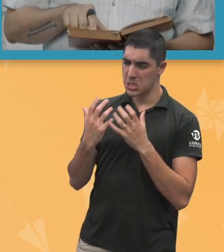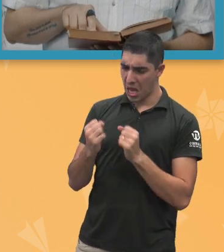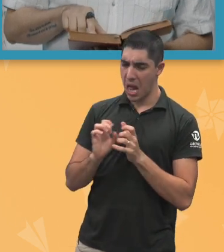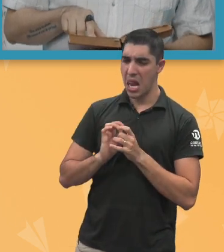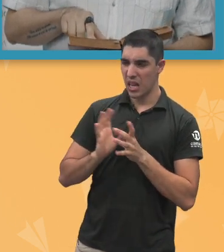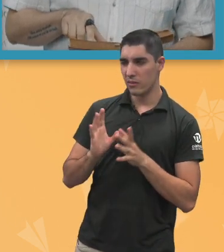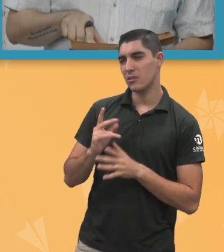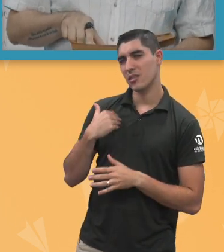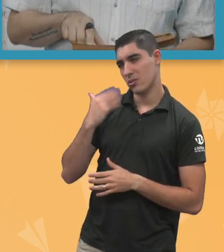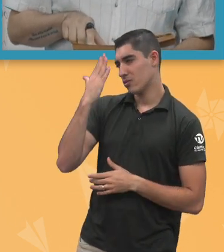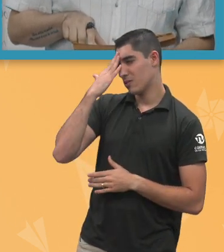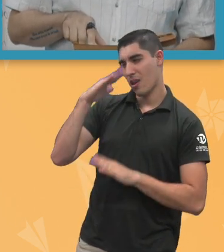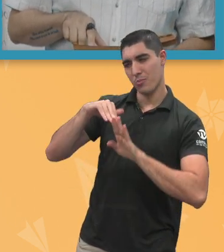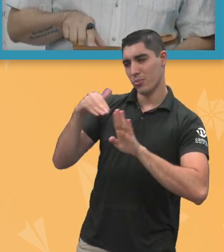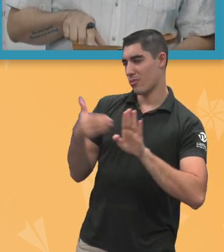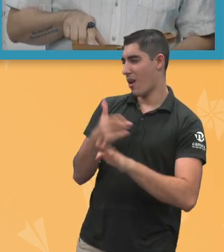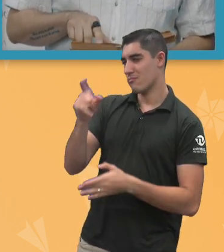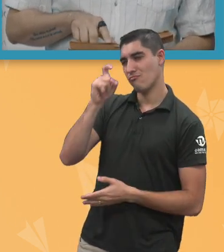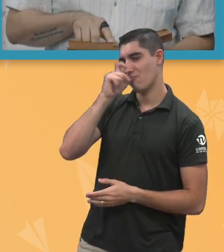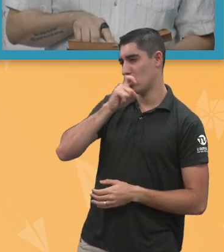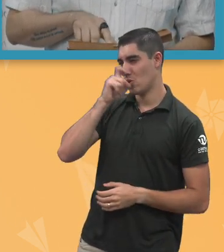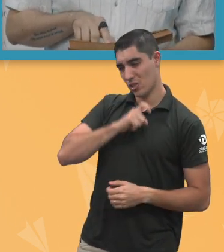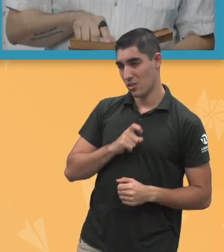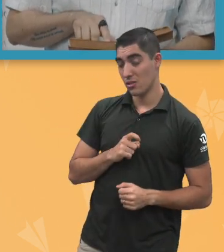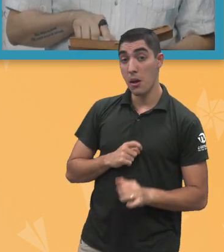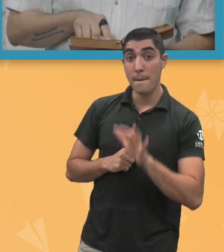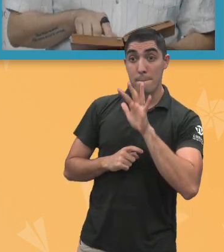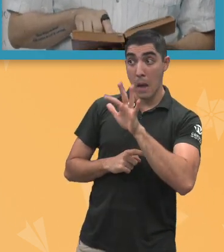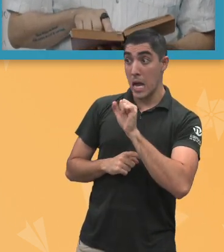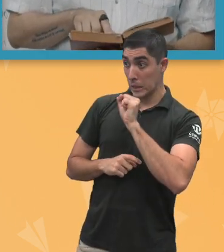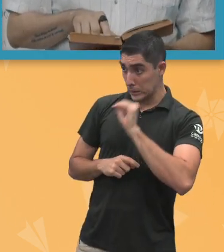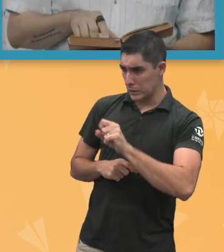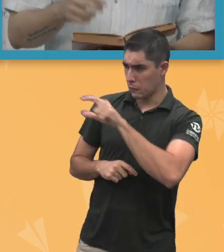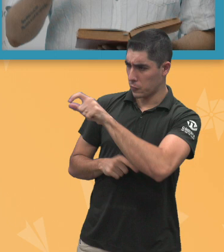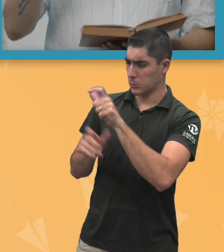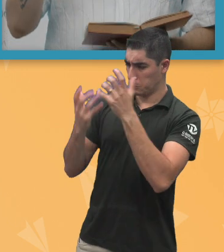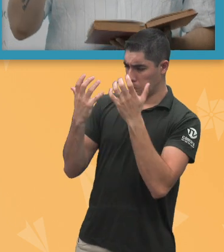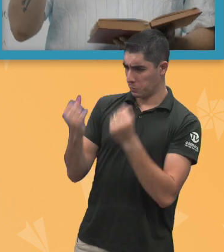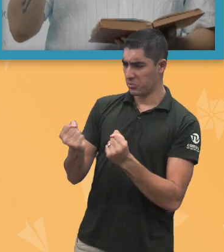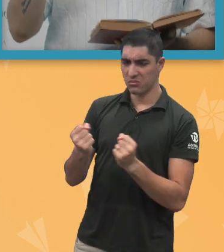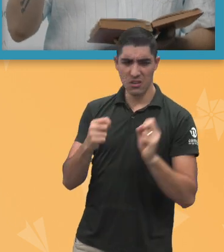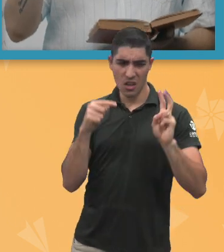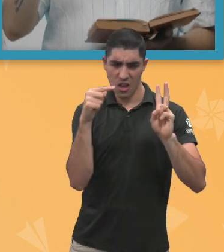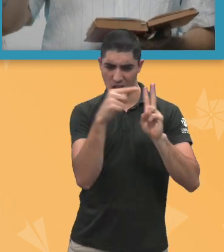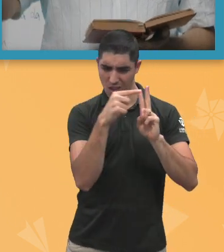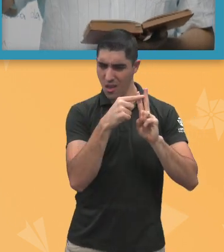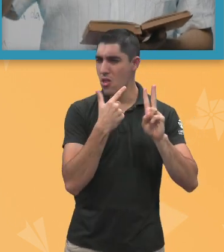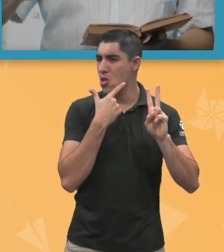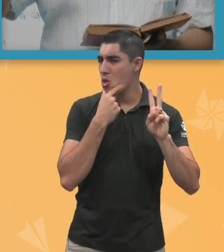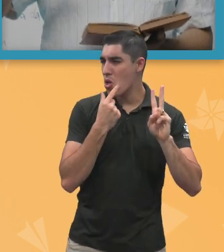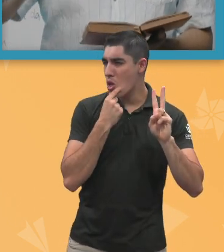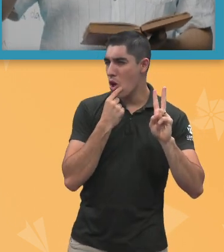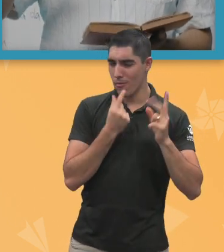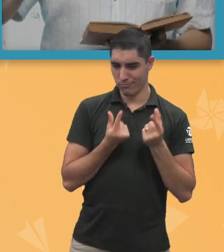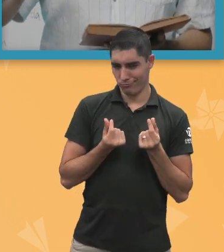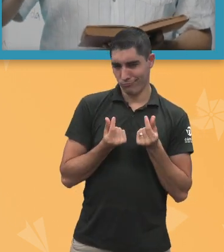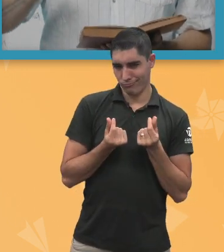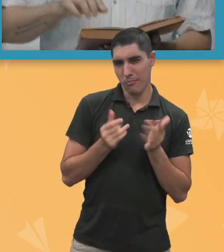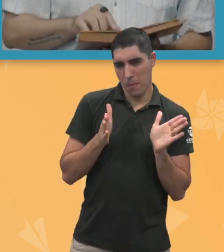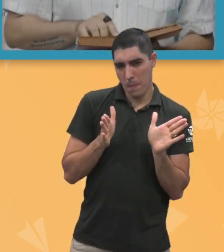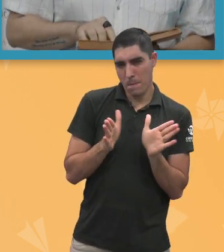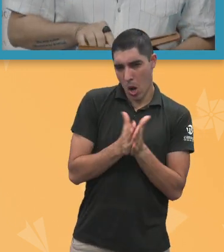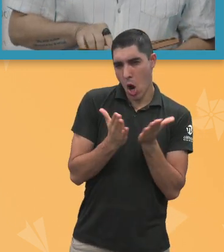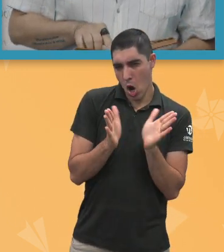contudo, o Senhor desejasse significar que eu me entreguei a homem pobre do ponto de vista econômico, do ponto de vista de